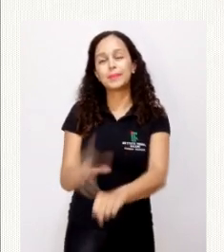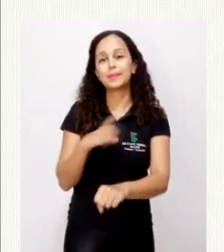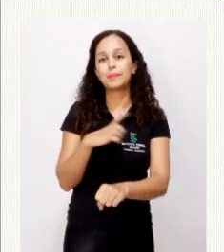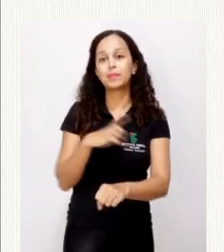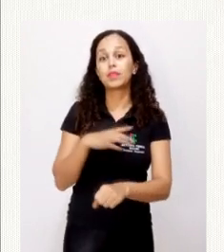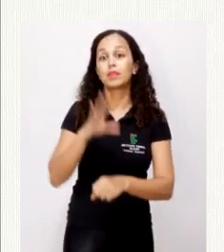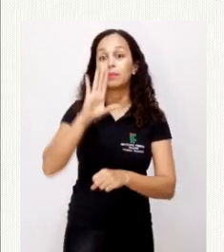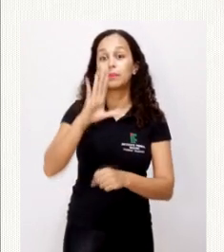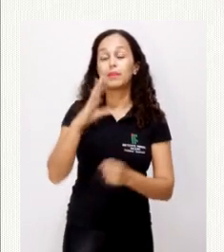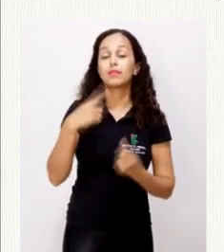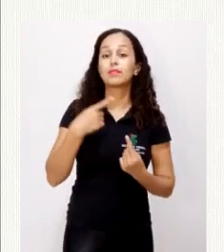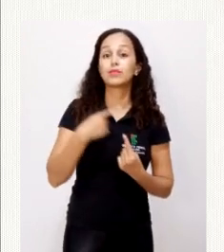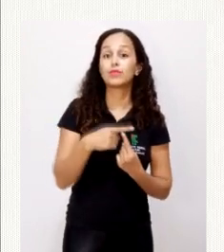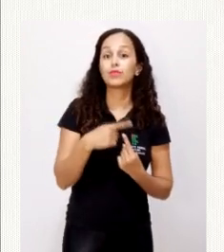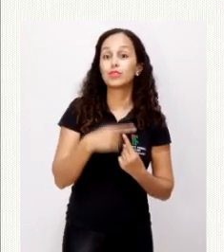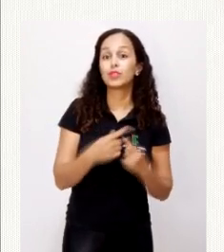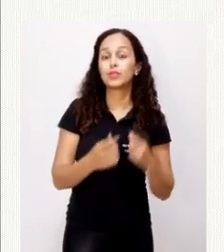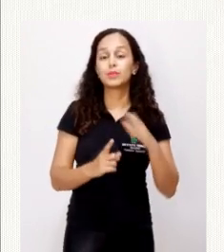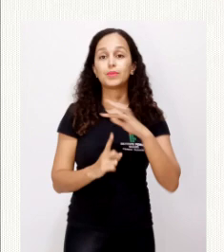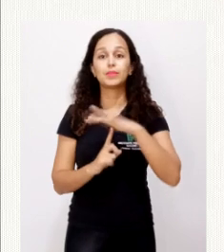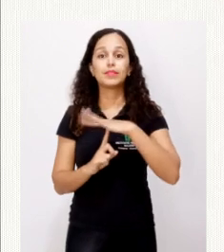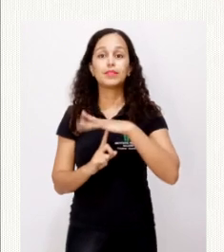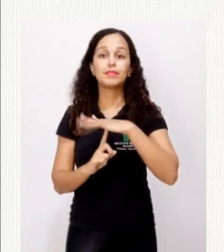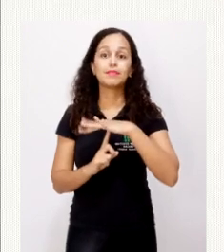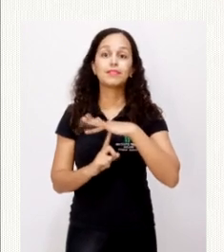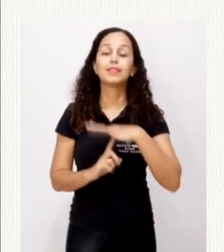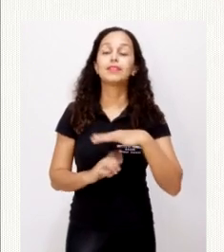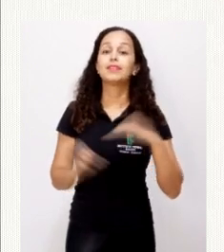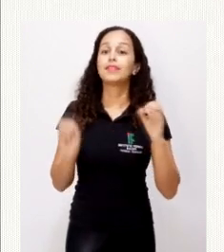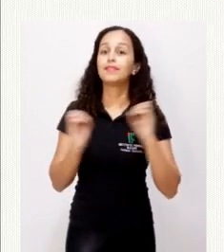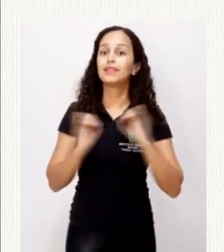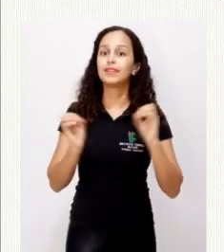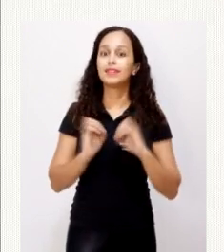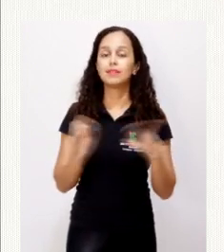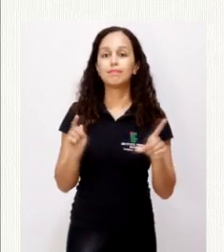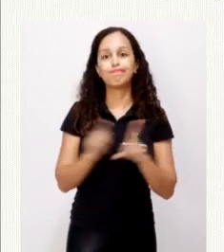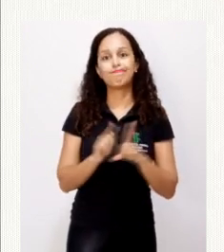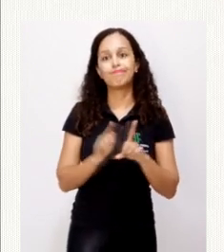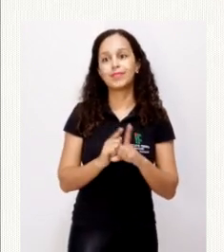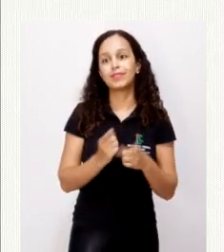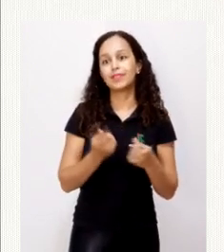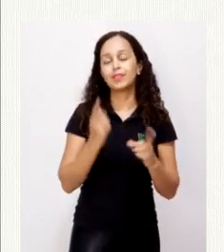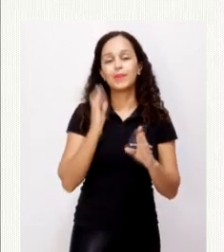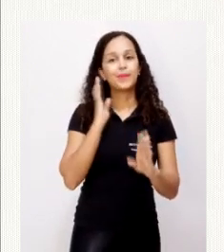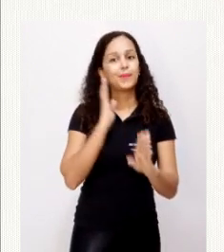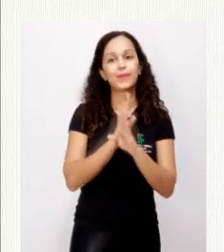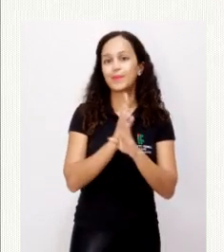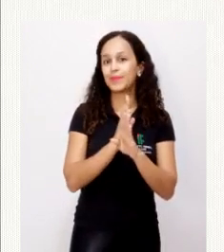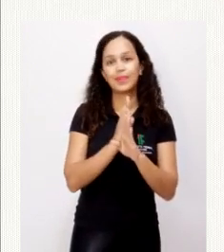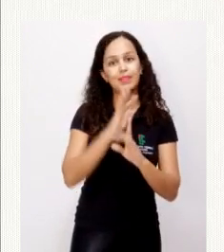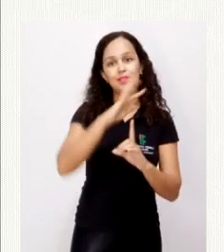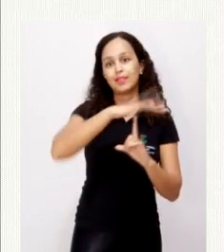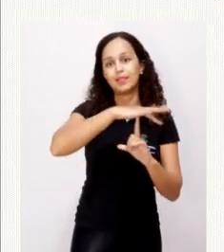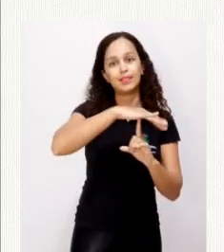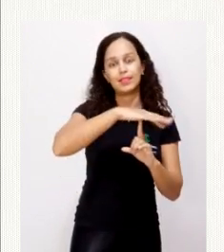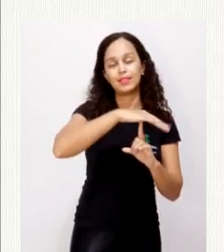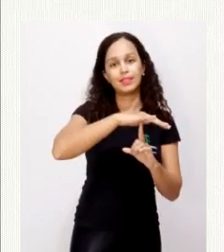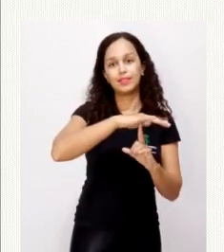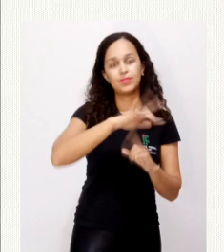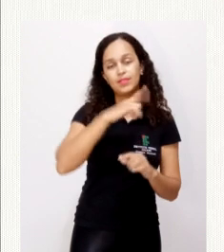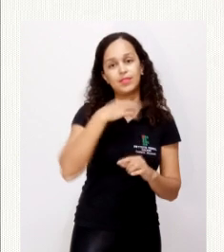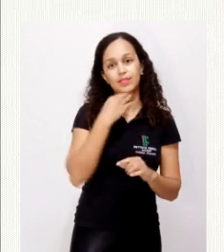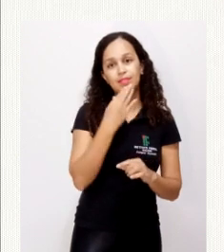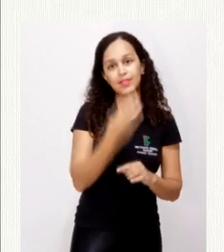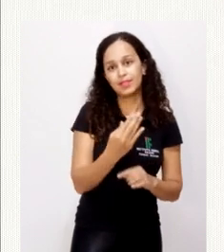tradicionais. Porém, essas espécies, elas não chegam até as feiras, elas não são comercializadas e não foram encontradas, identificadas